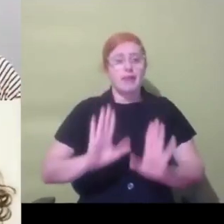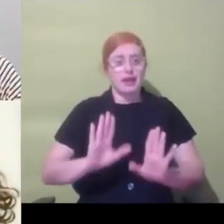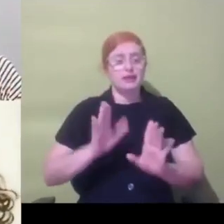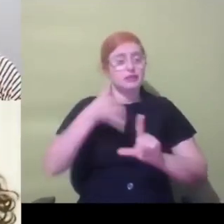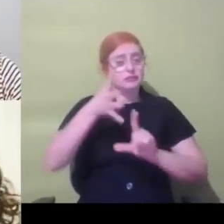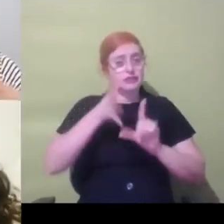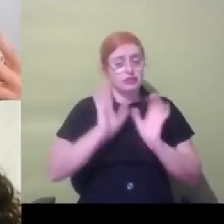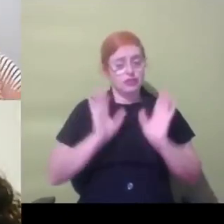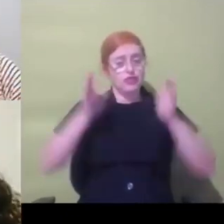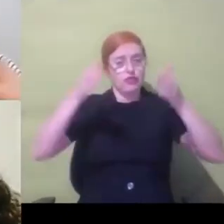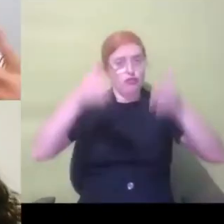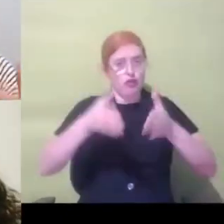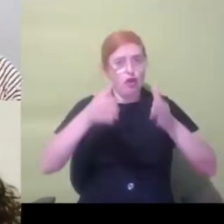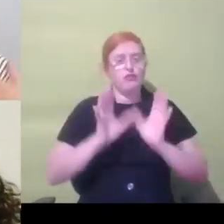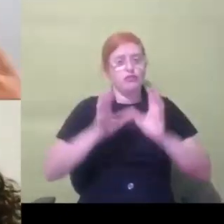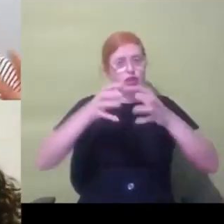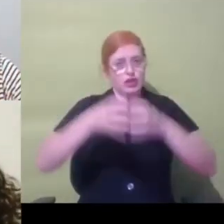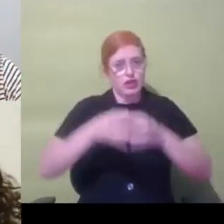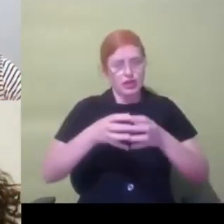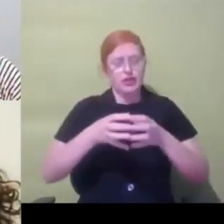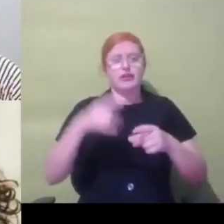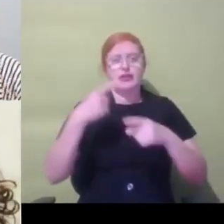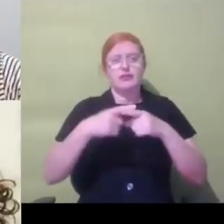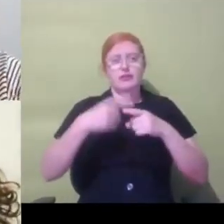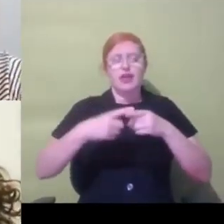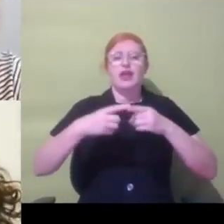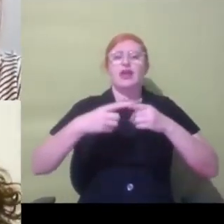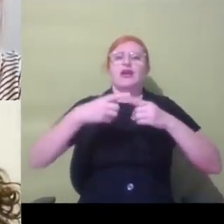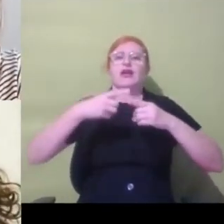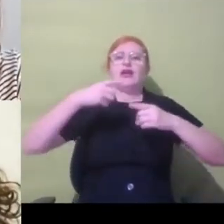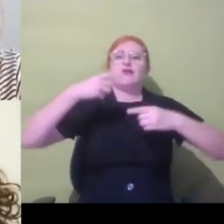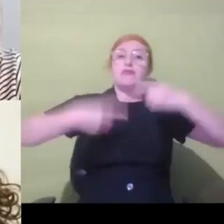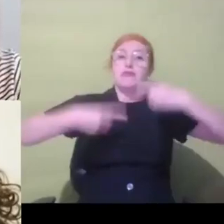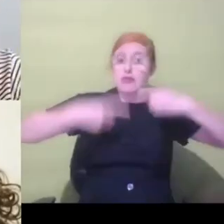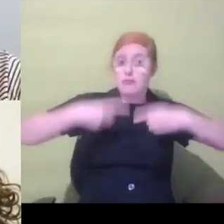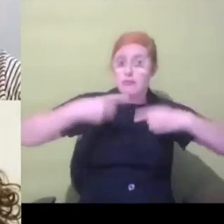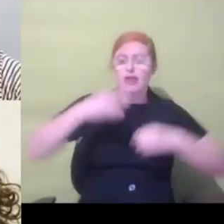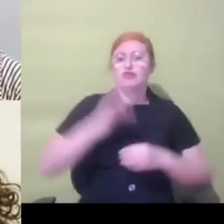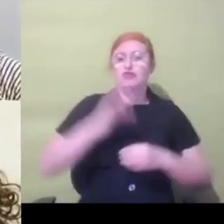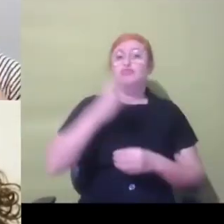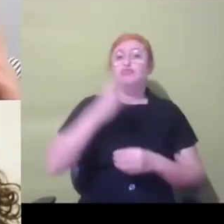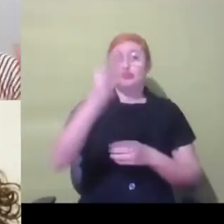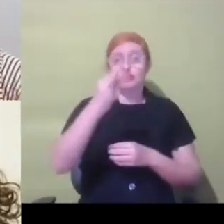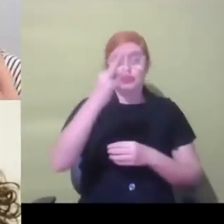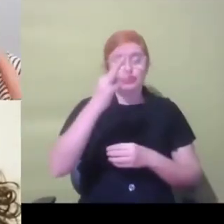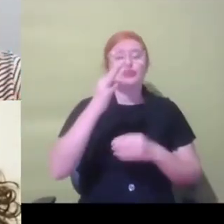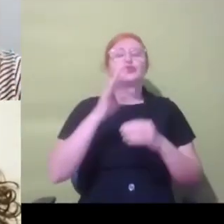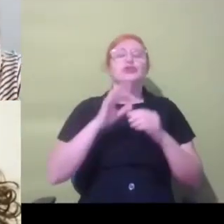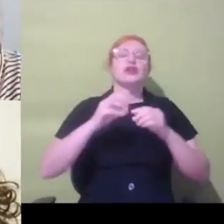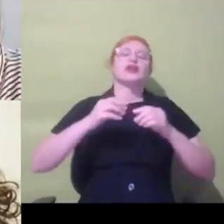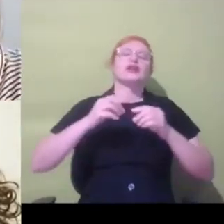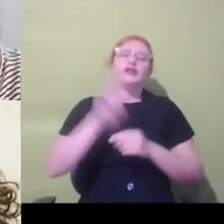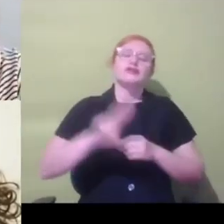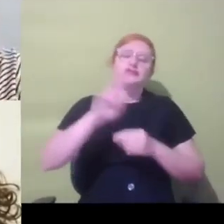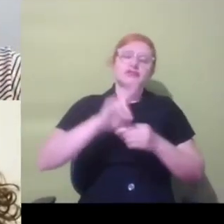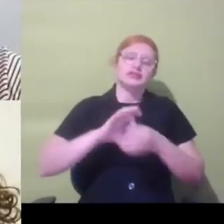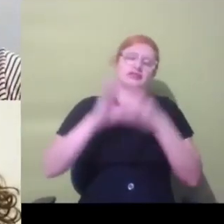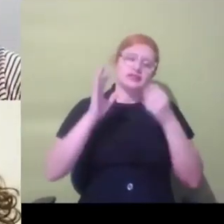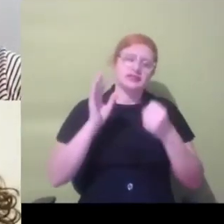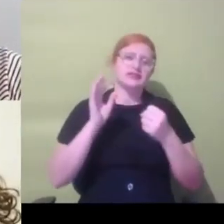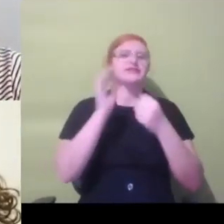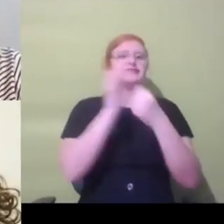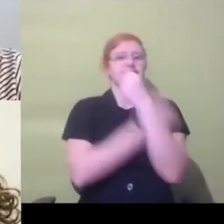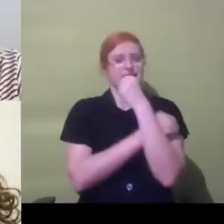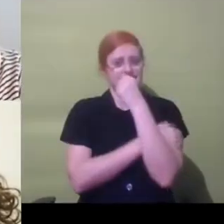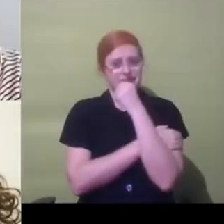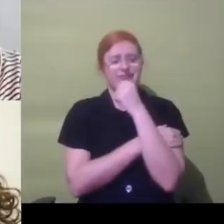a ideia é que ele subsidie o debate da rede sobre o futuro da Universidade Livre Feminista. Não foi ampla divulgação e tal, era mais